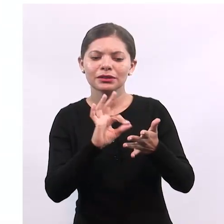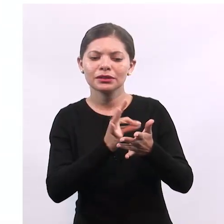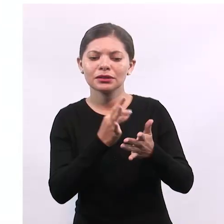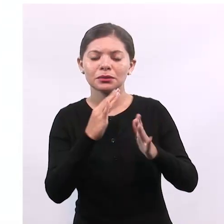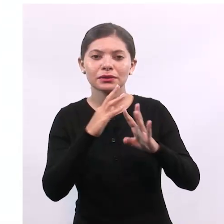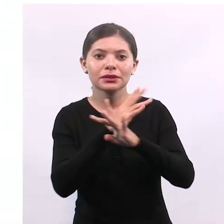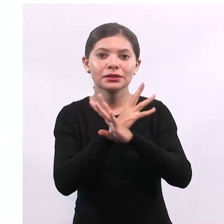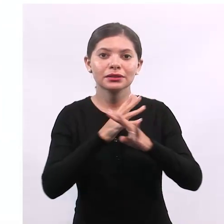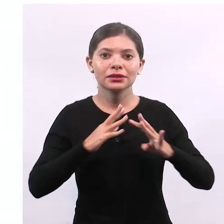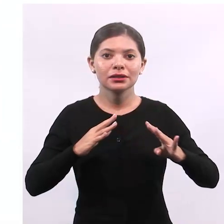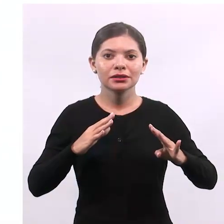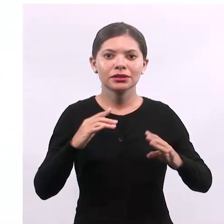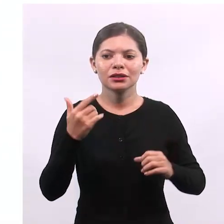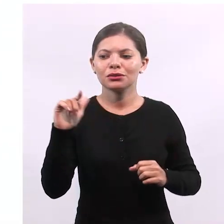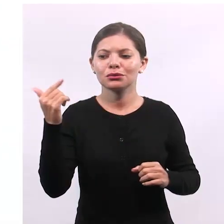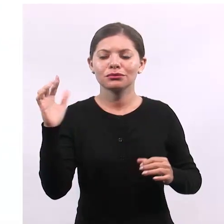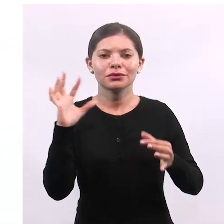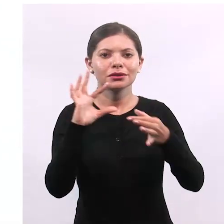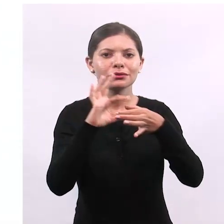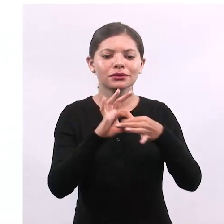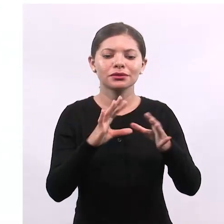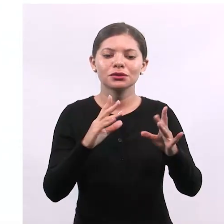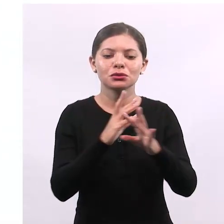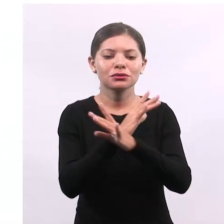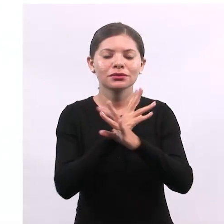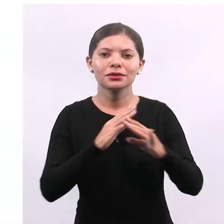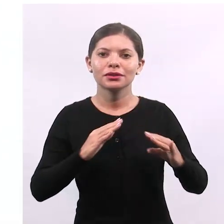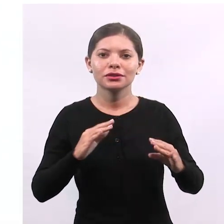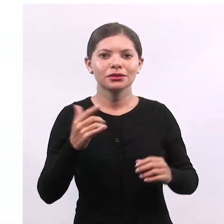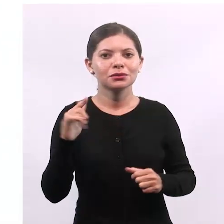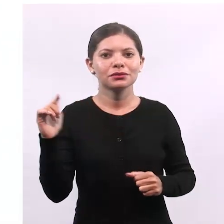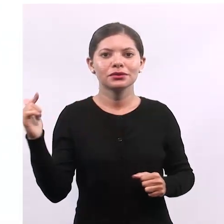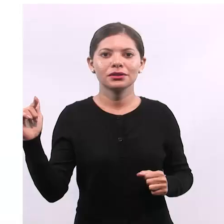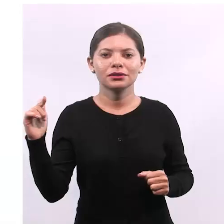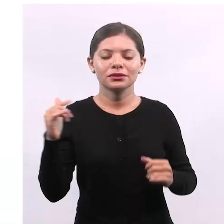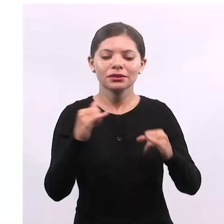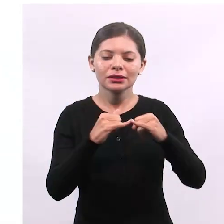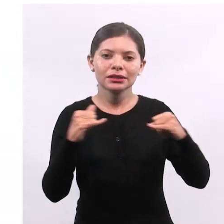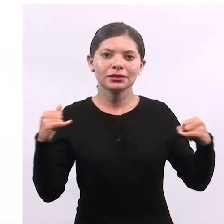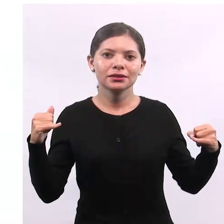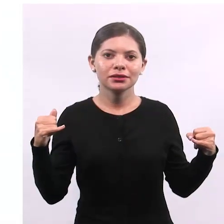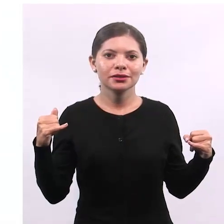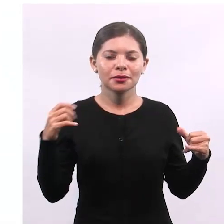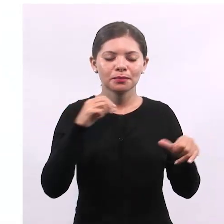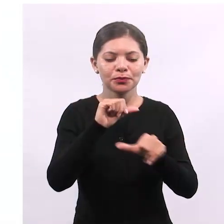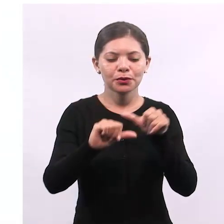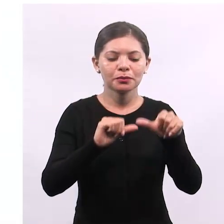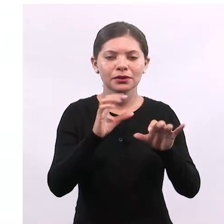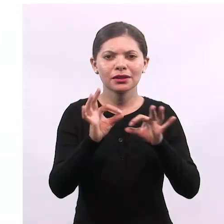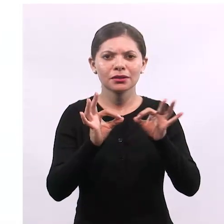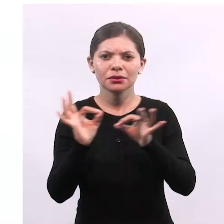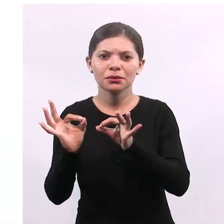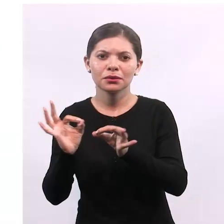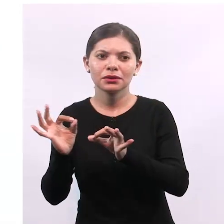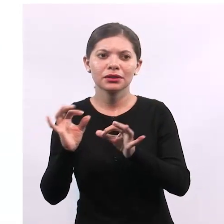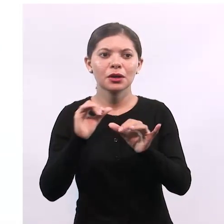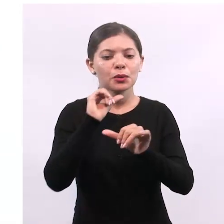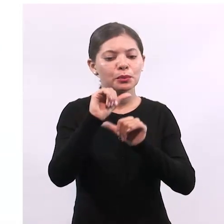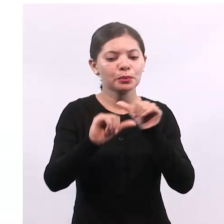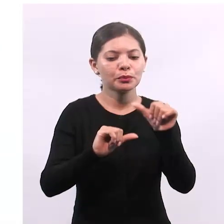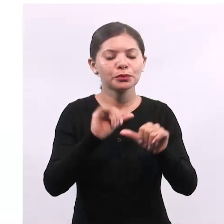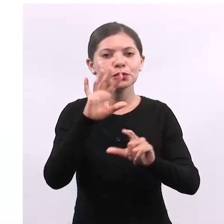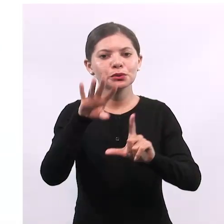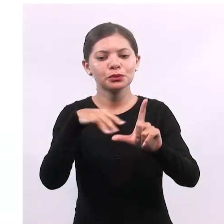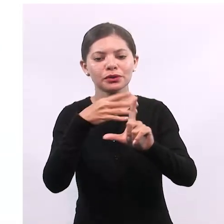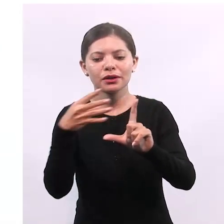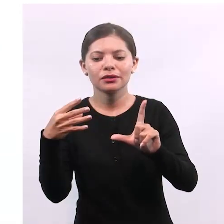tem conexão com essa cidades em formato de linha se eu alterar a ordem das cidades altera o formato do gráfico gera interpretação